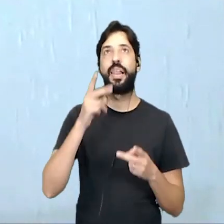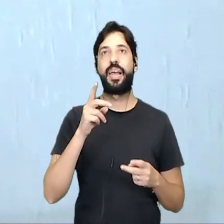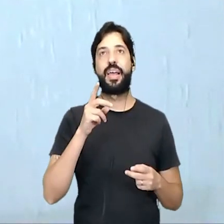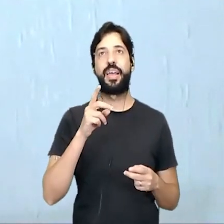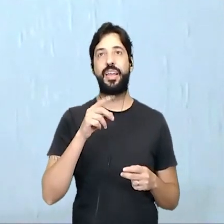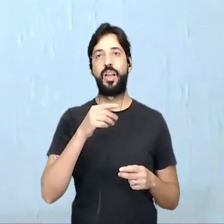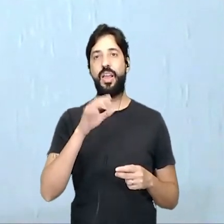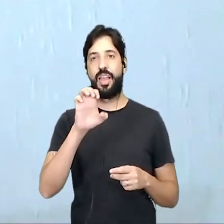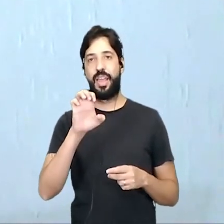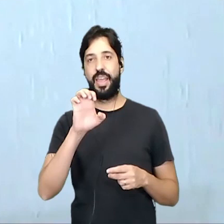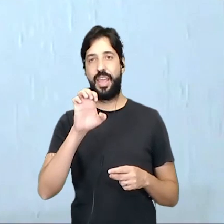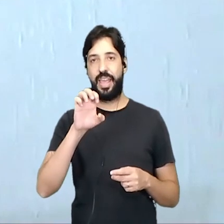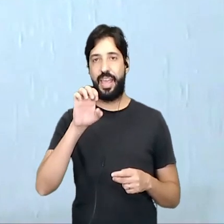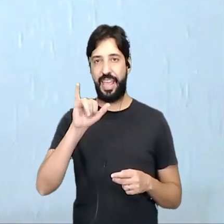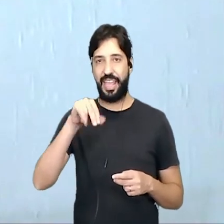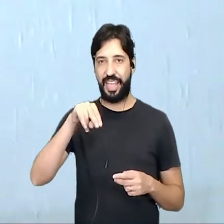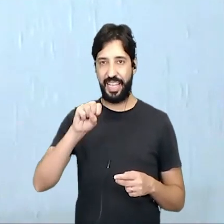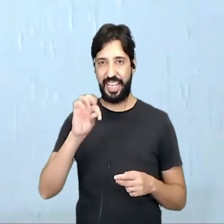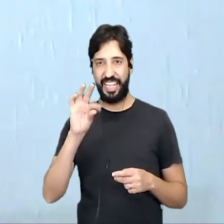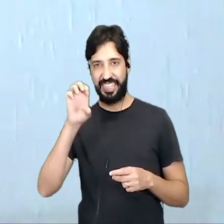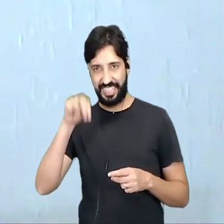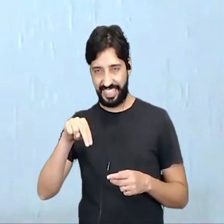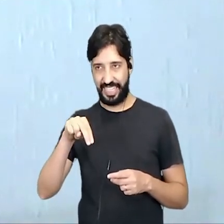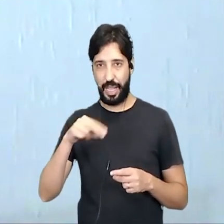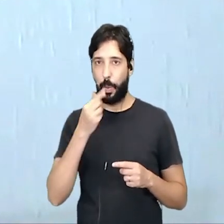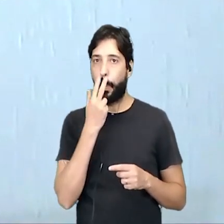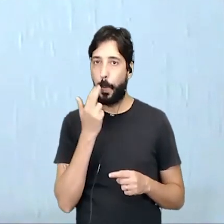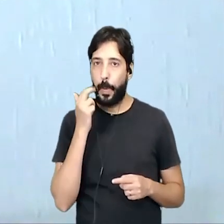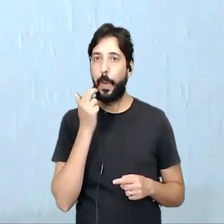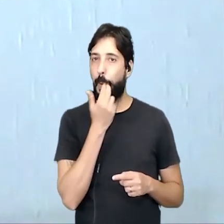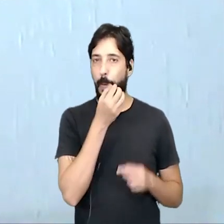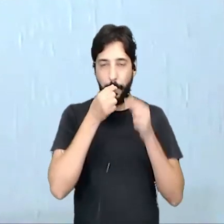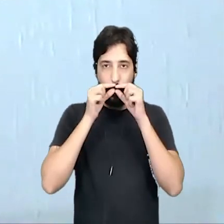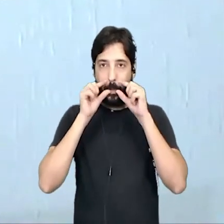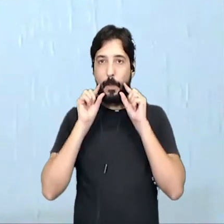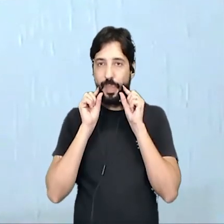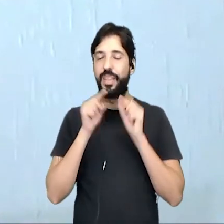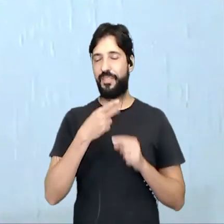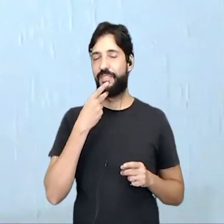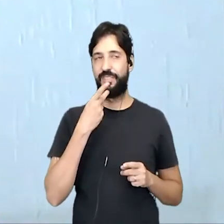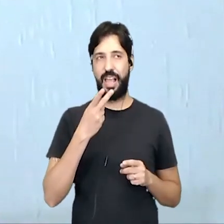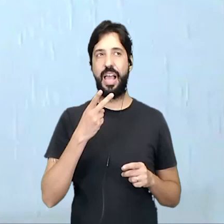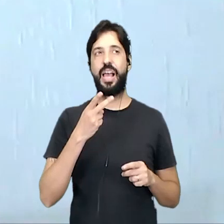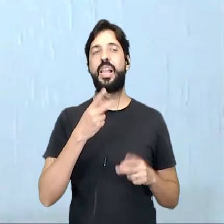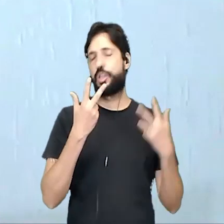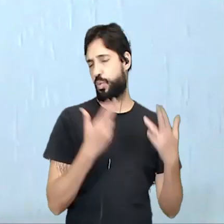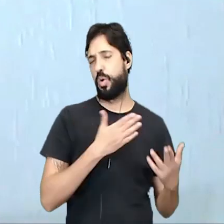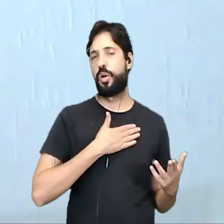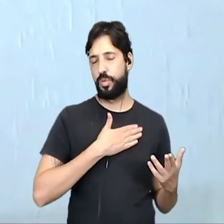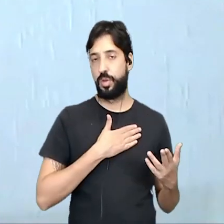E alguém pode falar, mas o Einstein não ia concordar com você. Concordava sim, o Einstein também, ele disse que tempo é uma invenção.